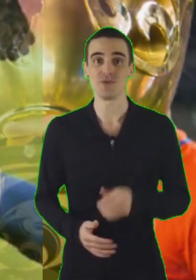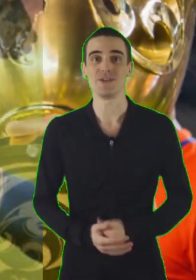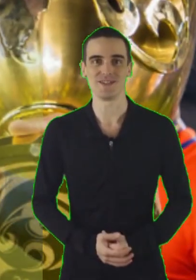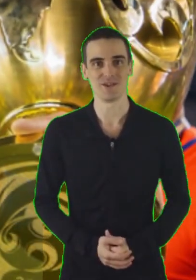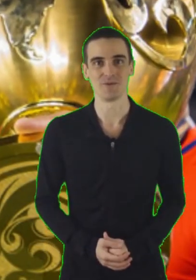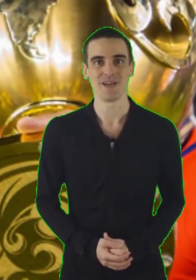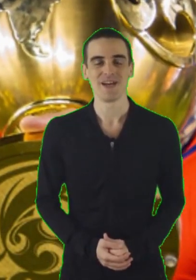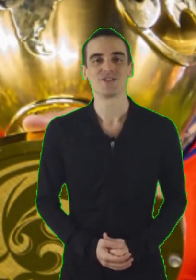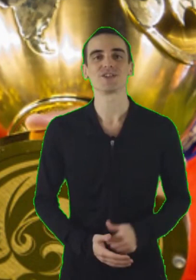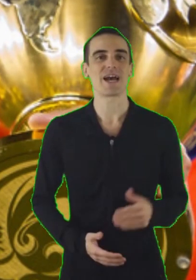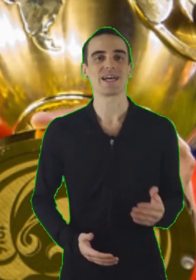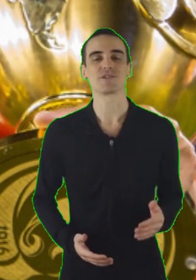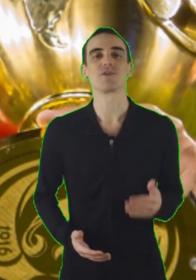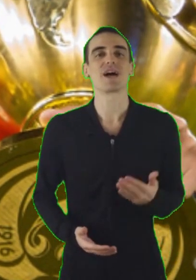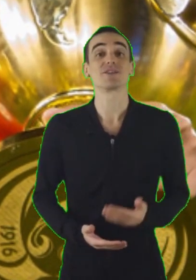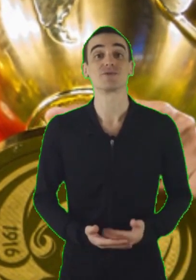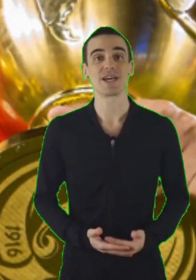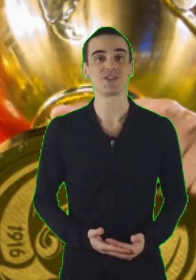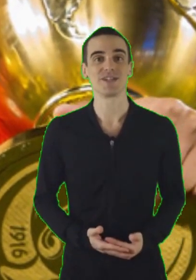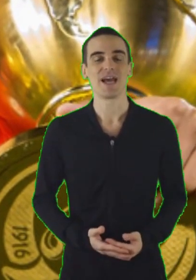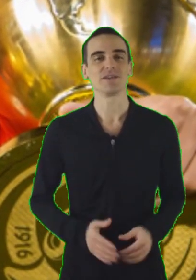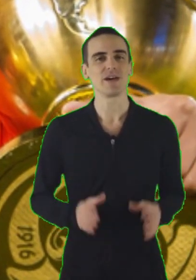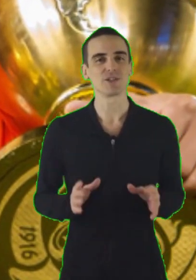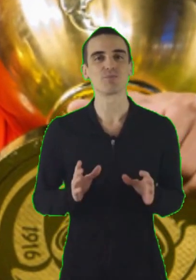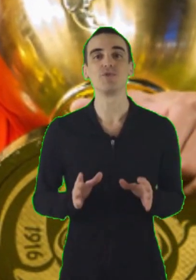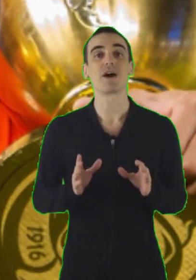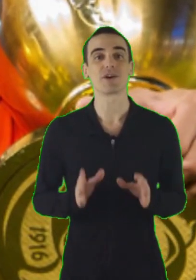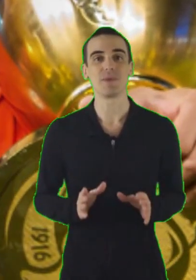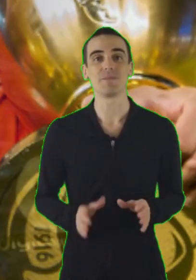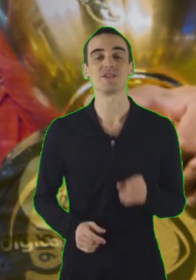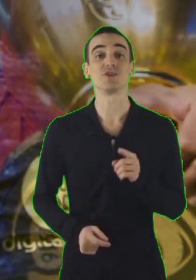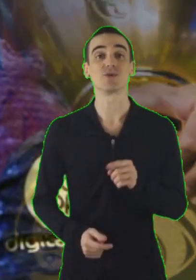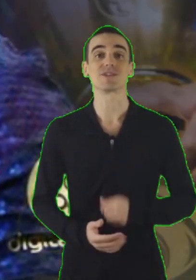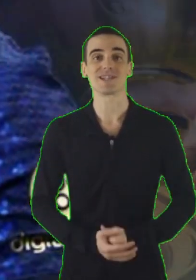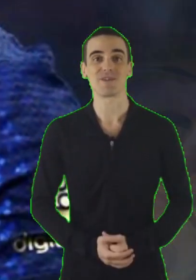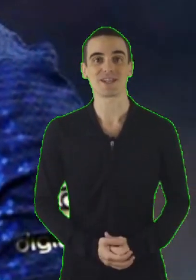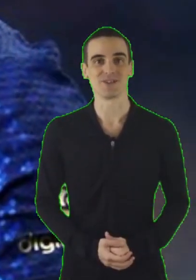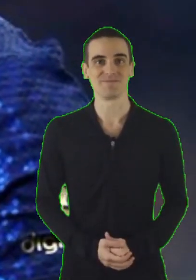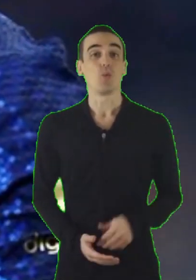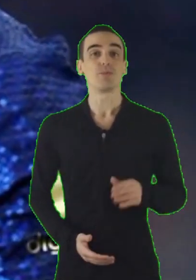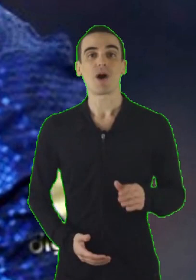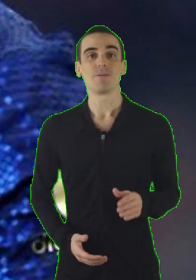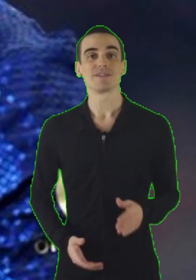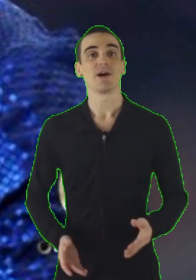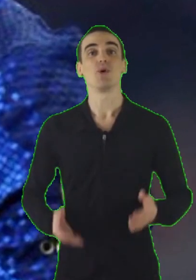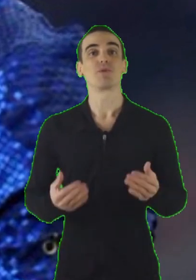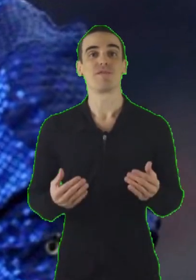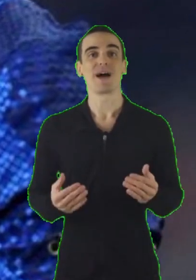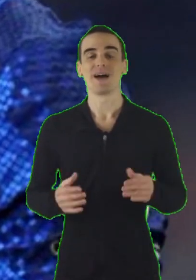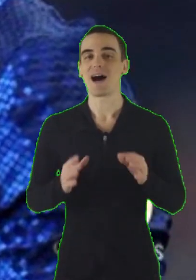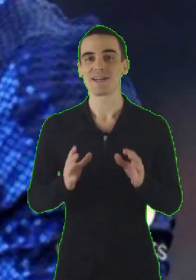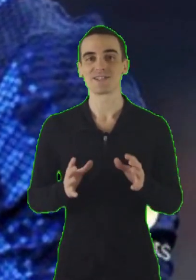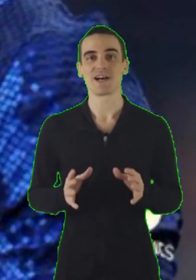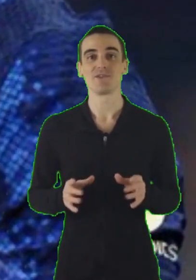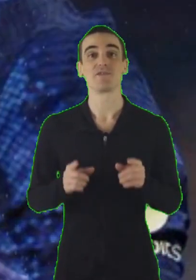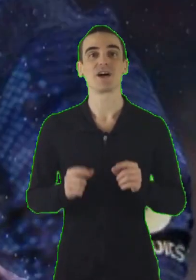dos torcedores. Alexis Sánchez, conhecido por sua habilidade, versatilidade e velocidade no campo, conquistou o respeito e a